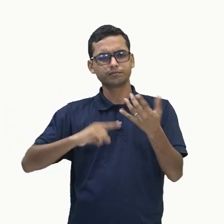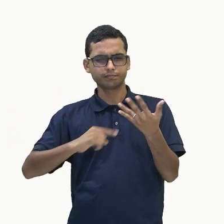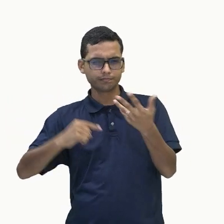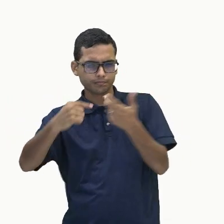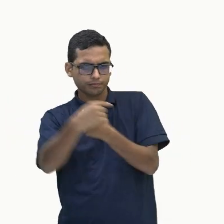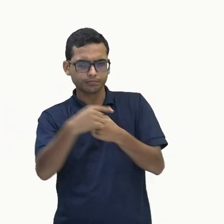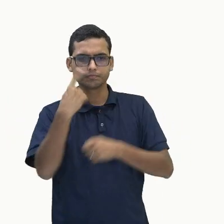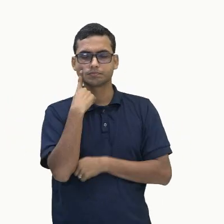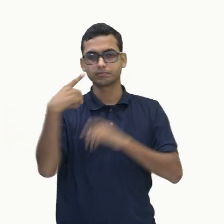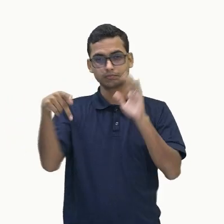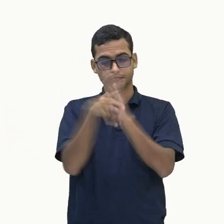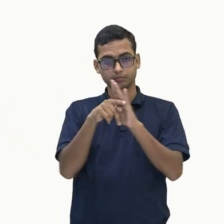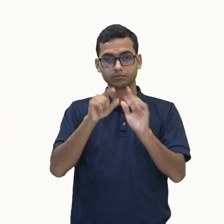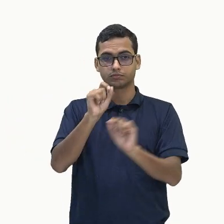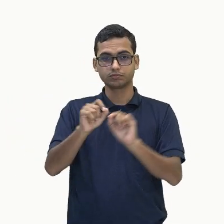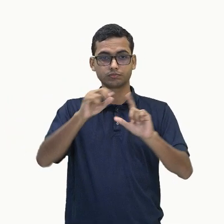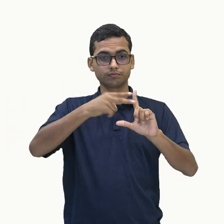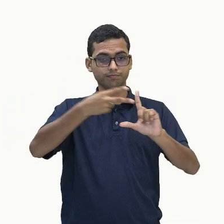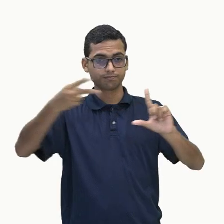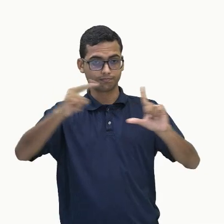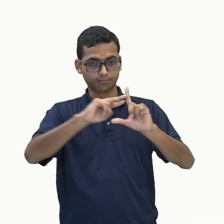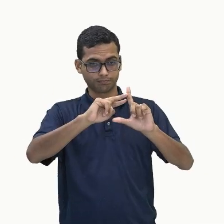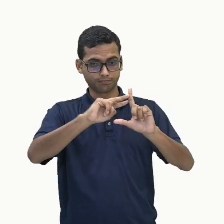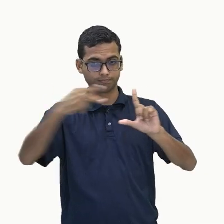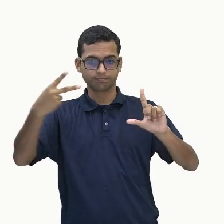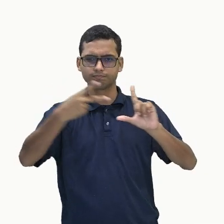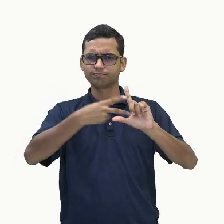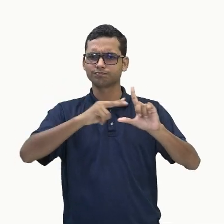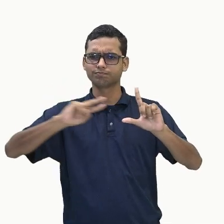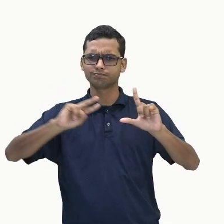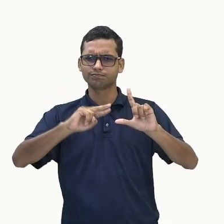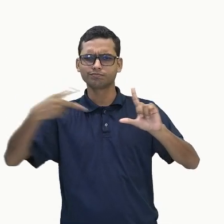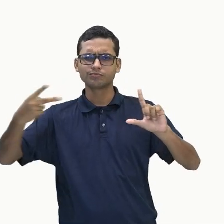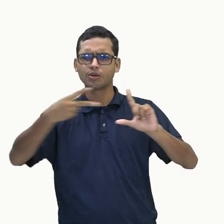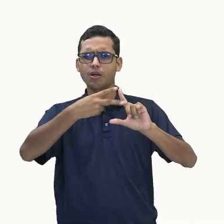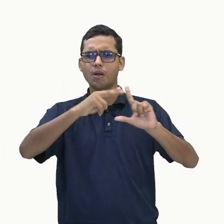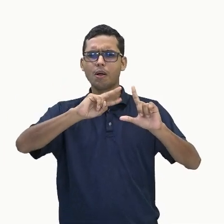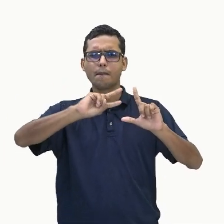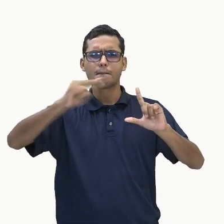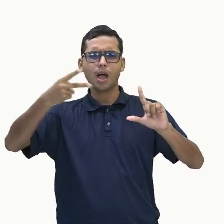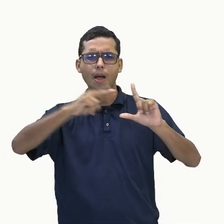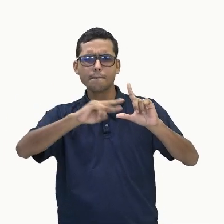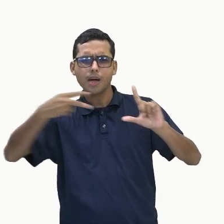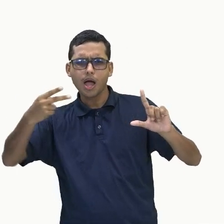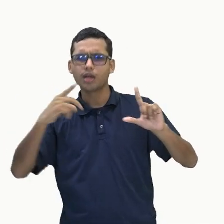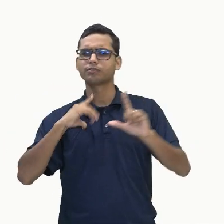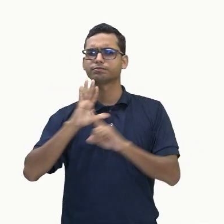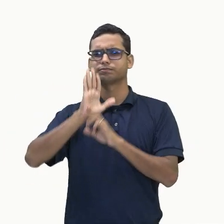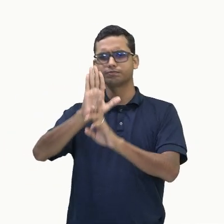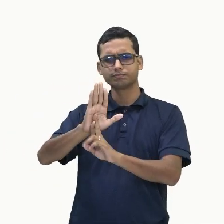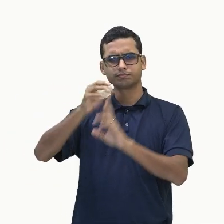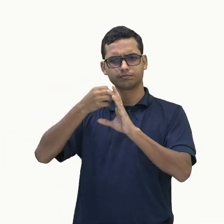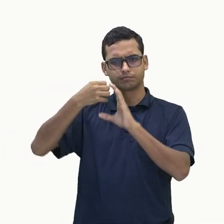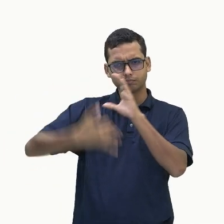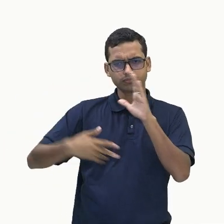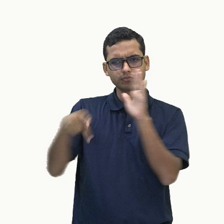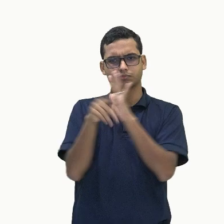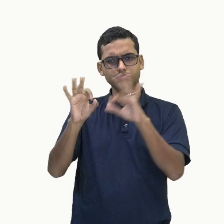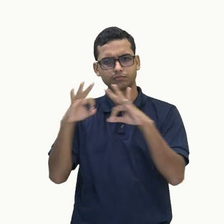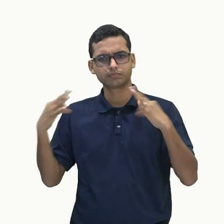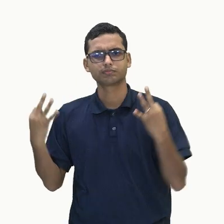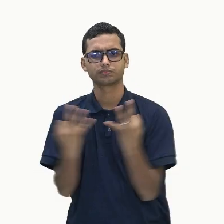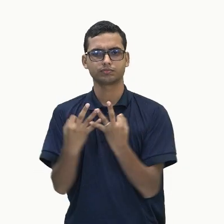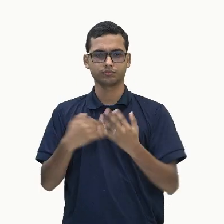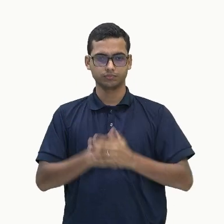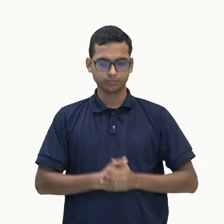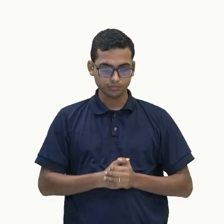no heredograma, né, esse fenótipo ele vai representando as características de uma família. Além disso,